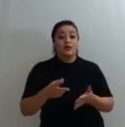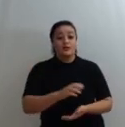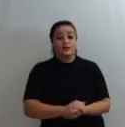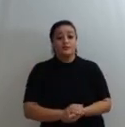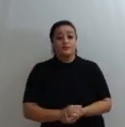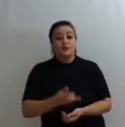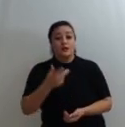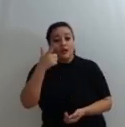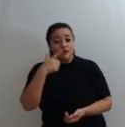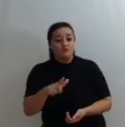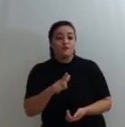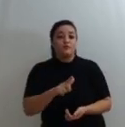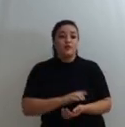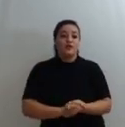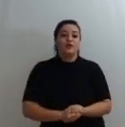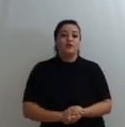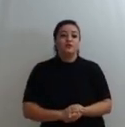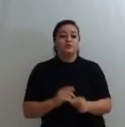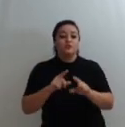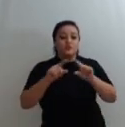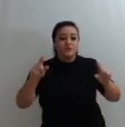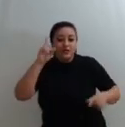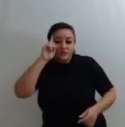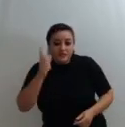que determinou,